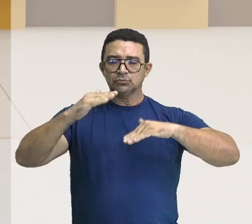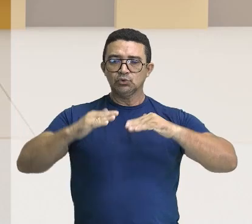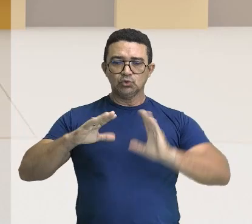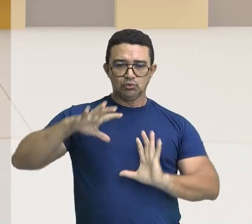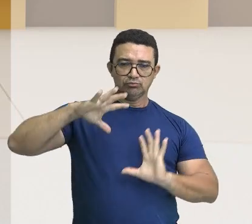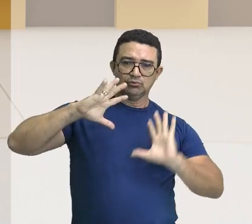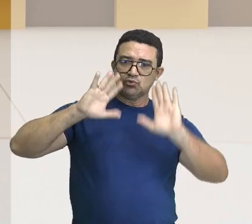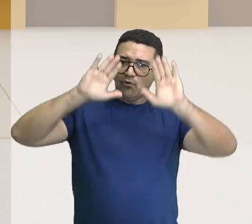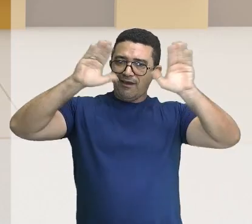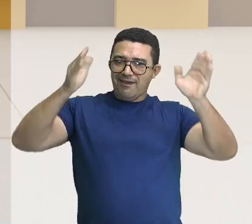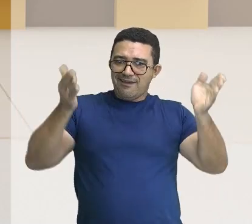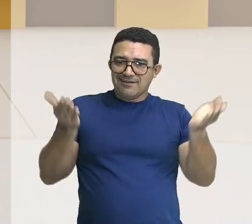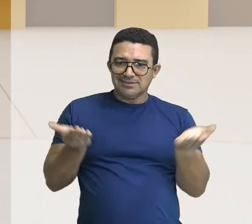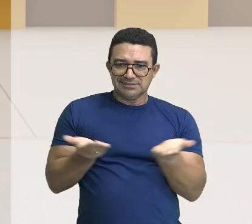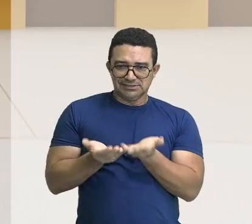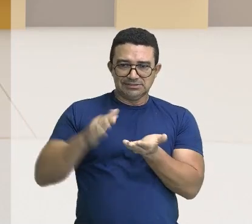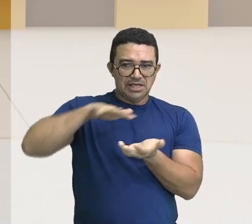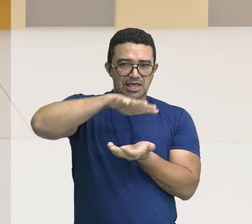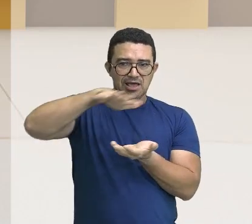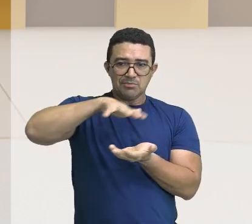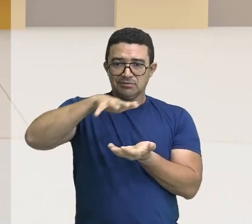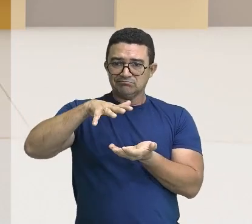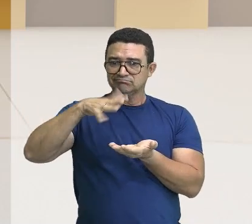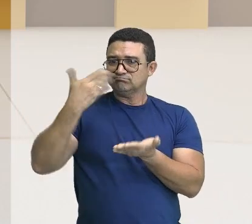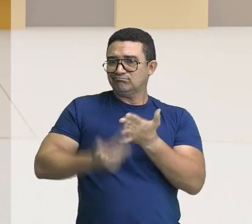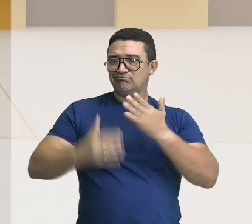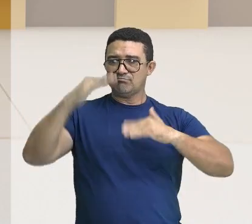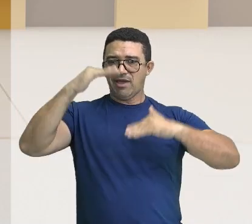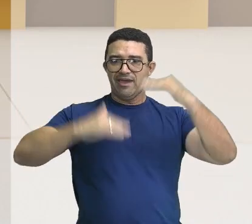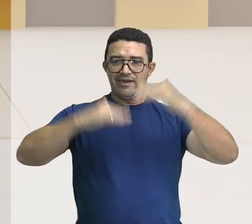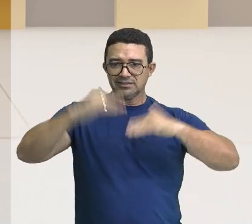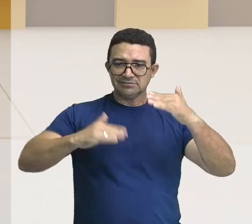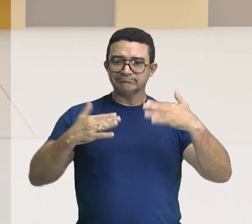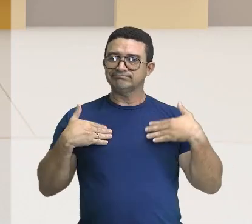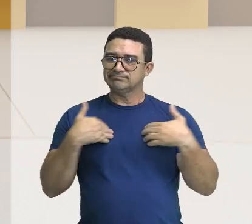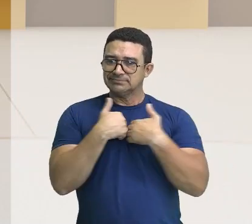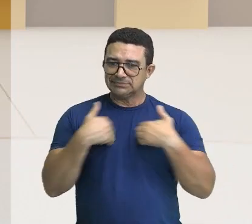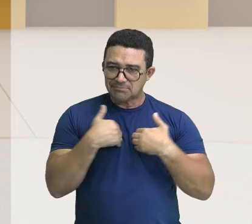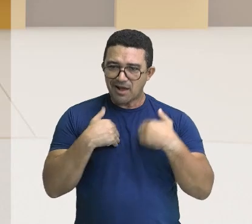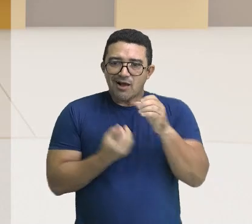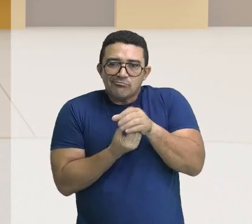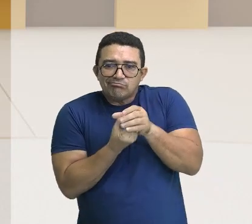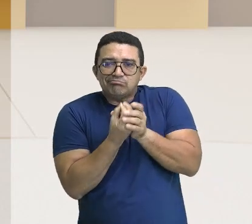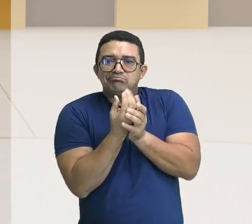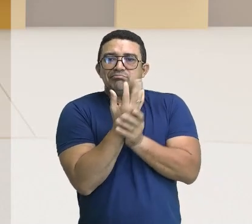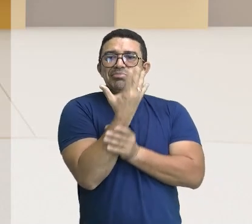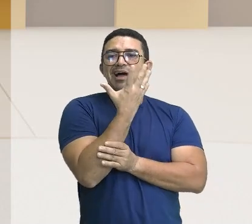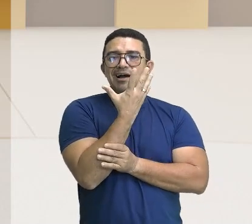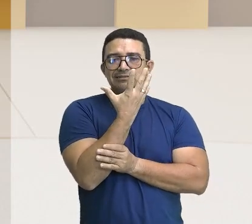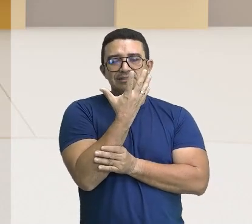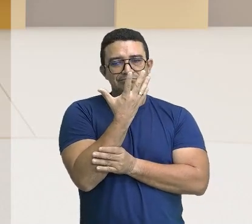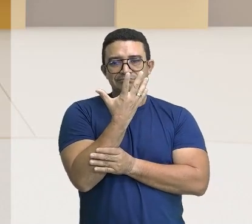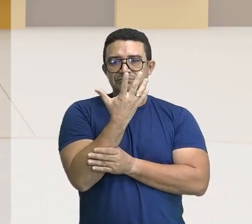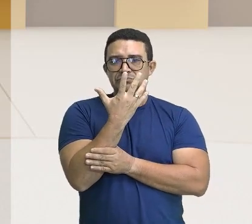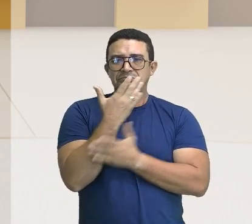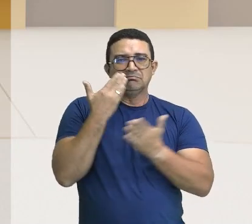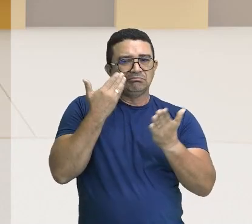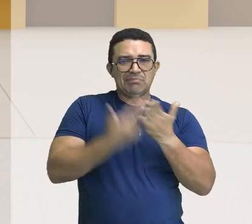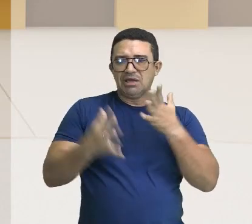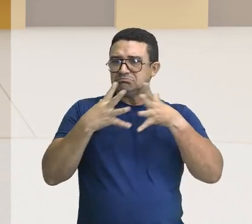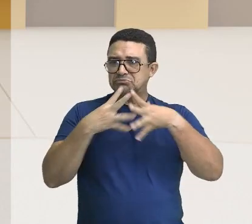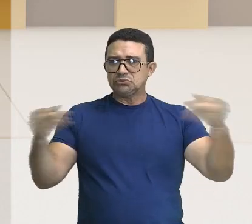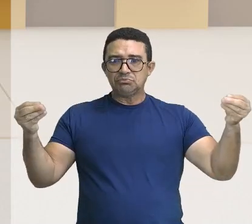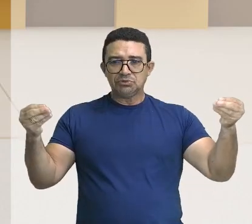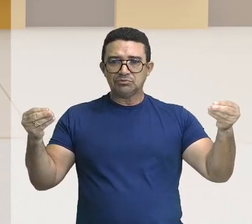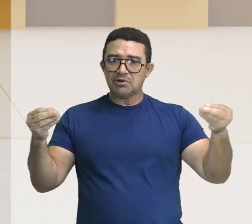Já pensou perdendo o habitat natural, né, dos nossos animais, da nossa fauna, da nossa flora, que